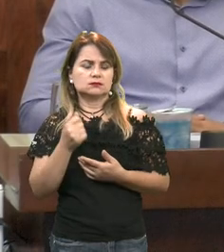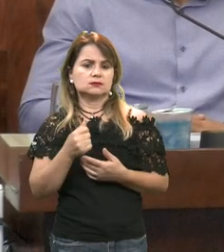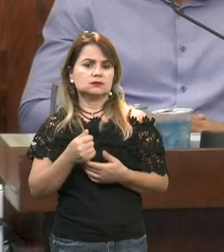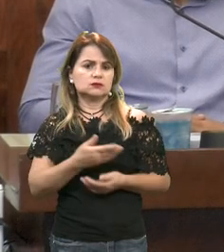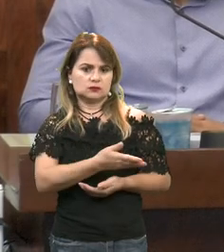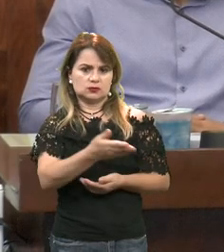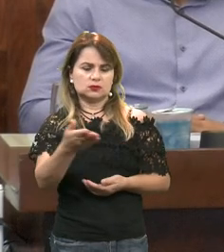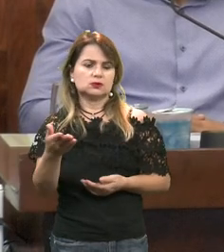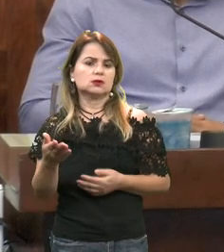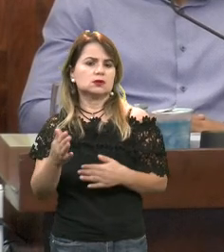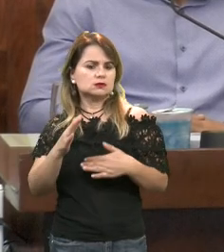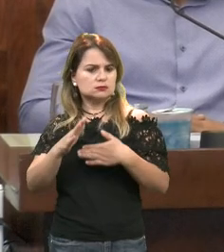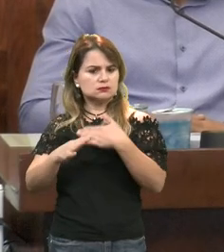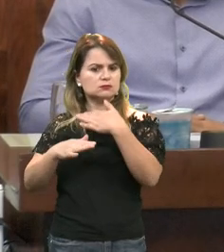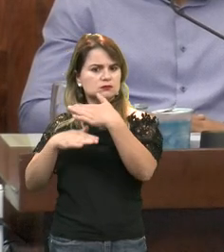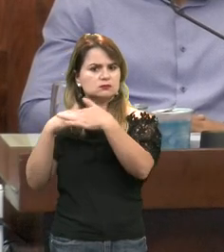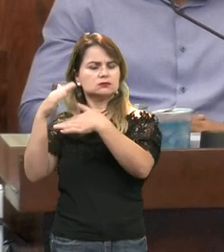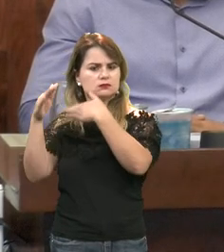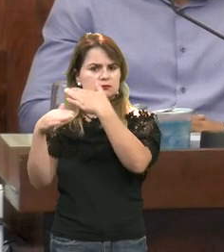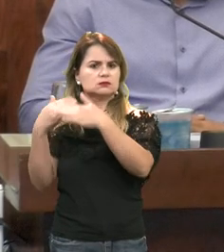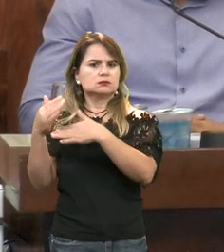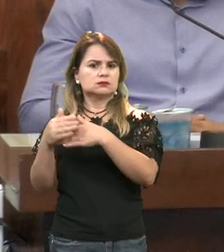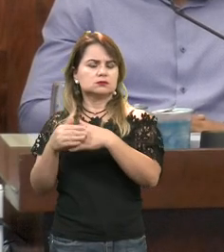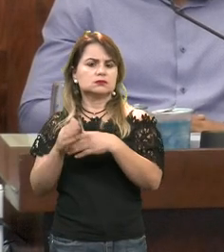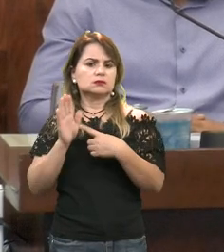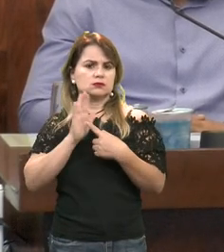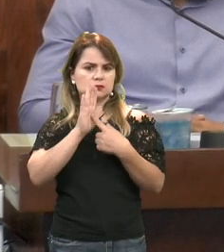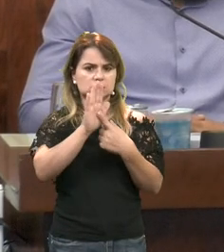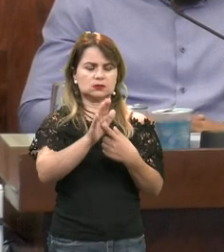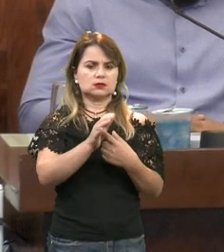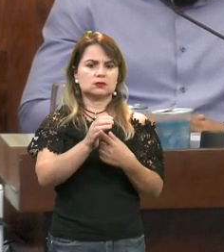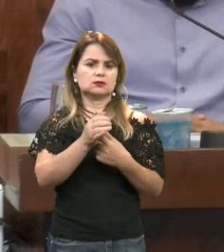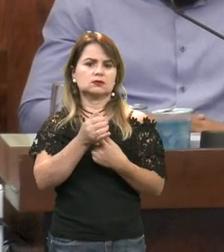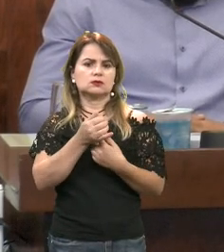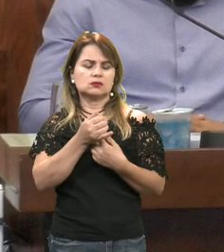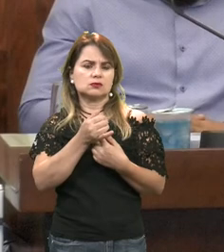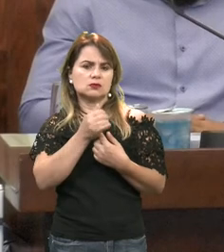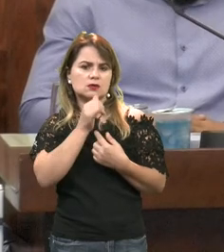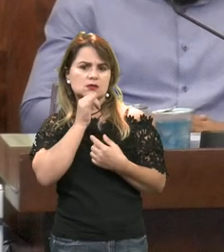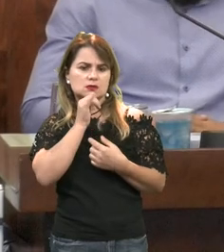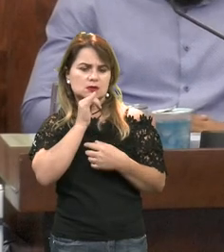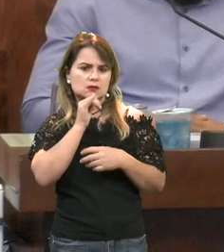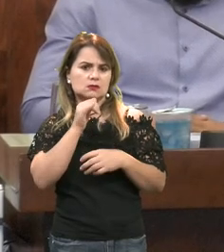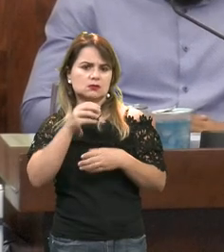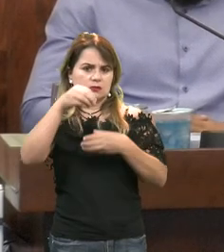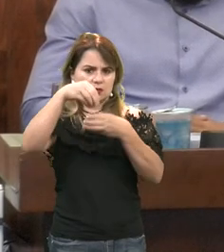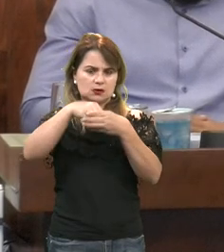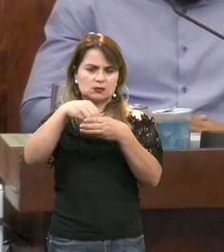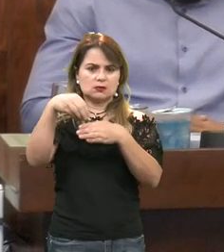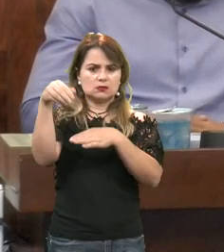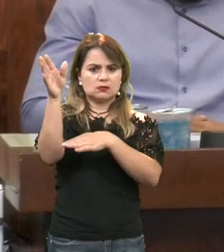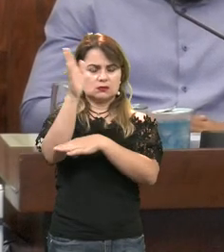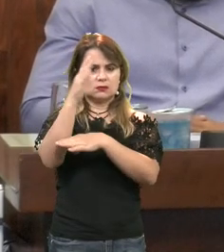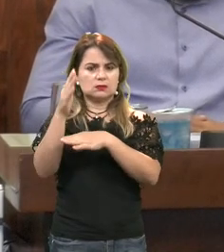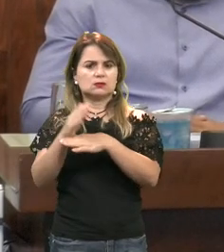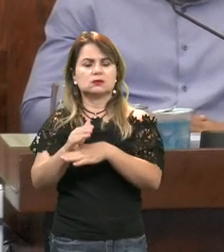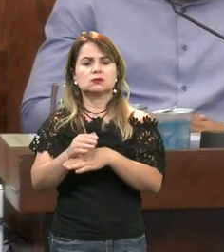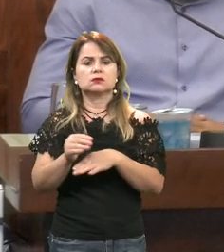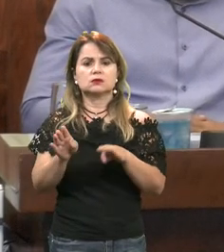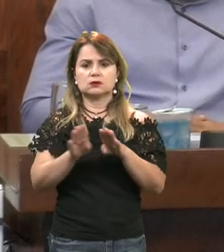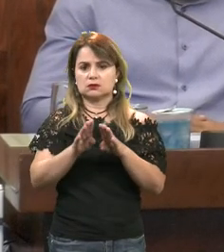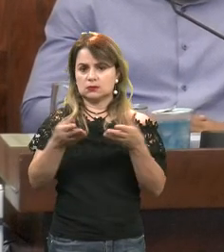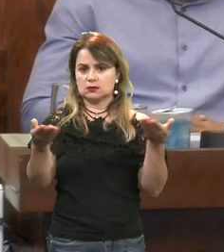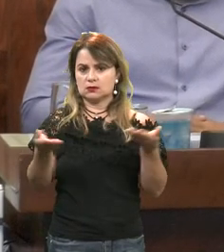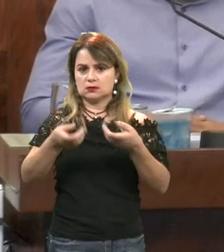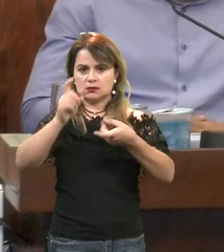estão desenvolvendo, e exemplos para o nosso país. E o objetivo dessa audiência pública, transmitida aqui